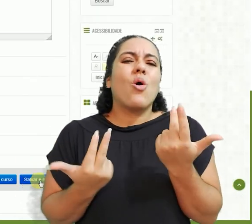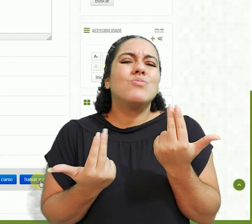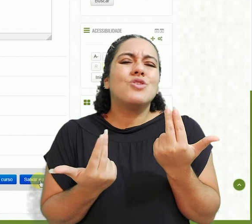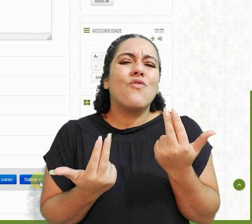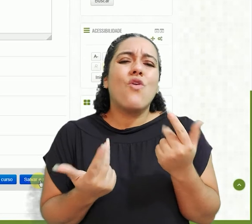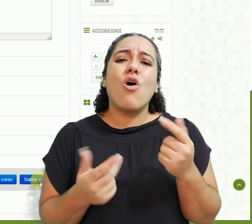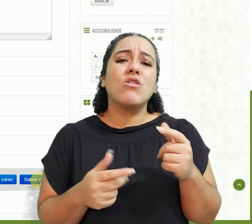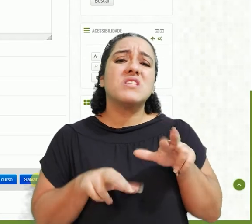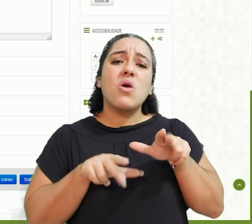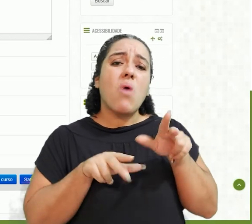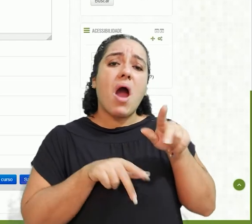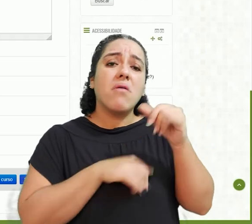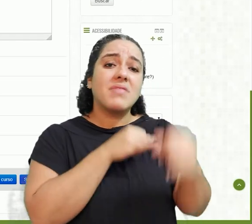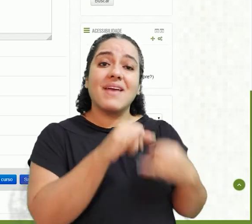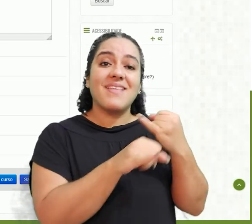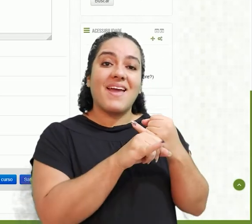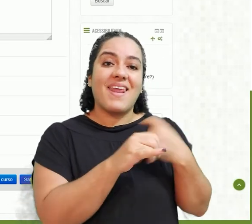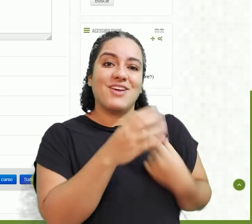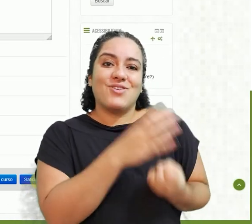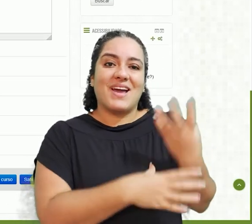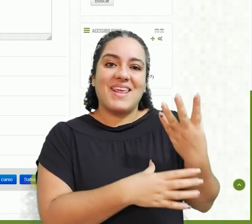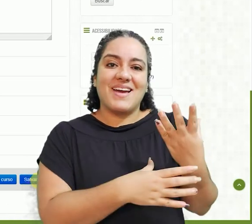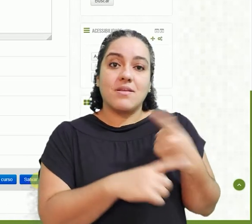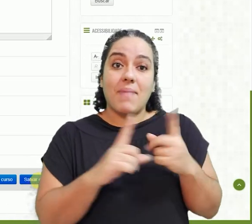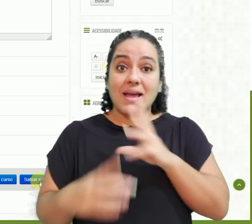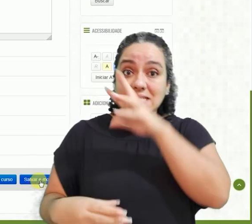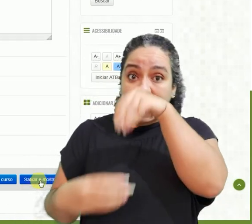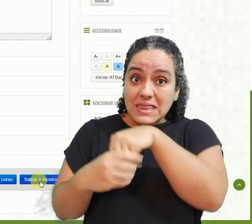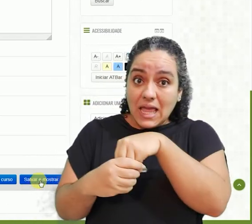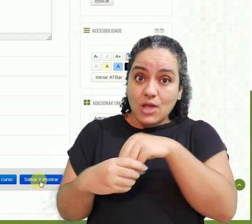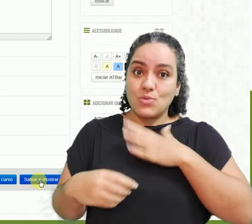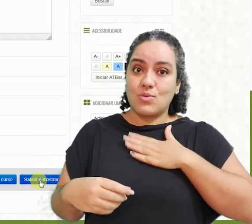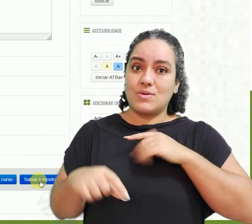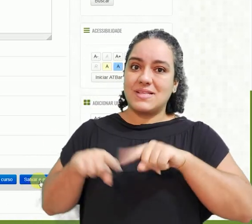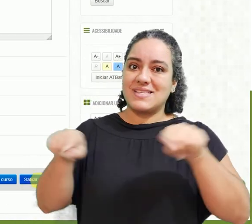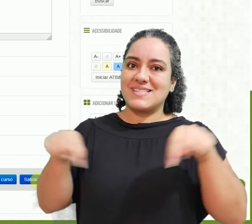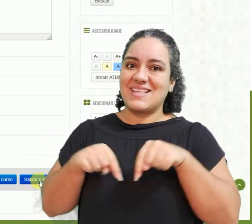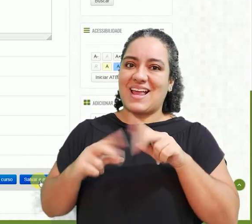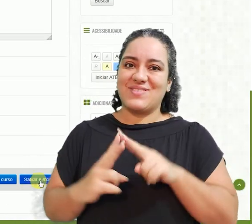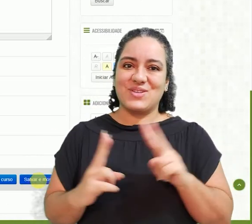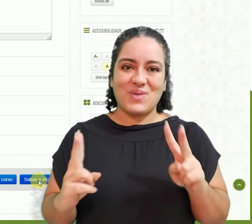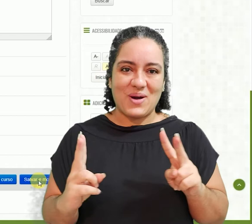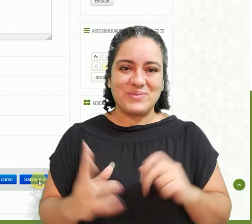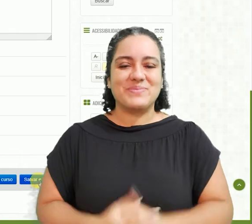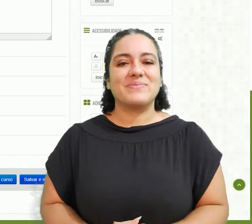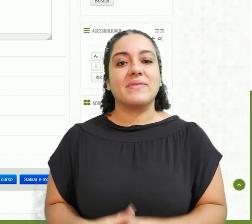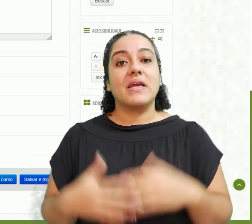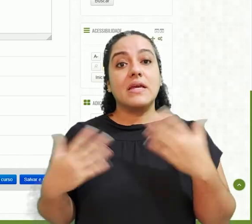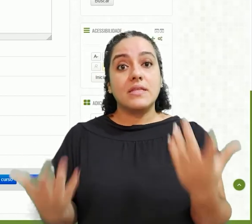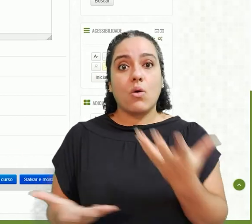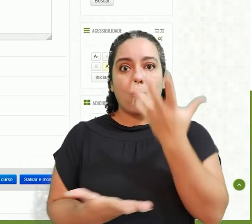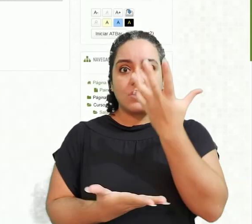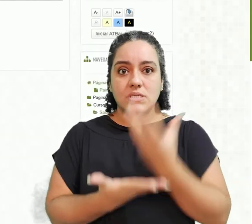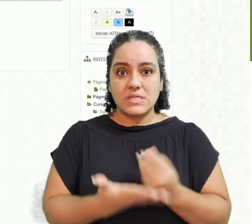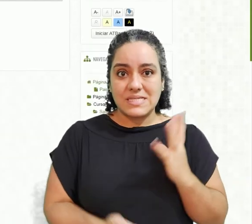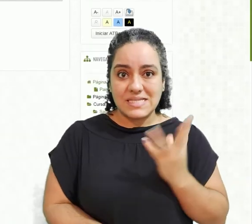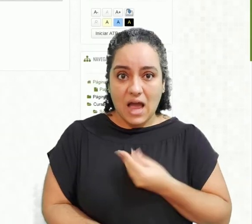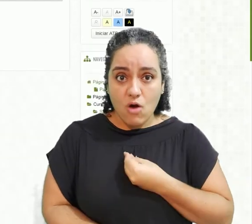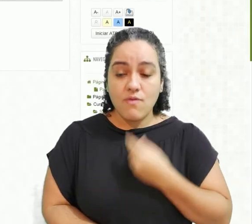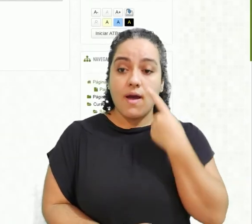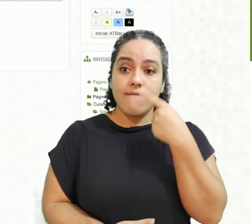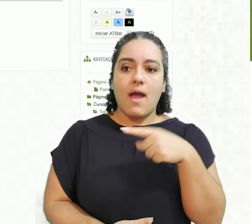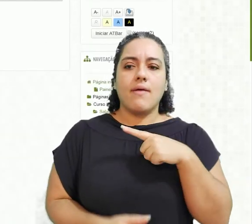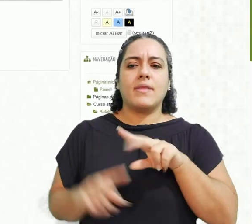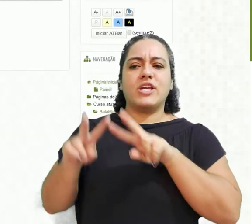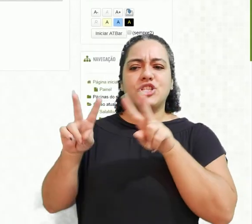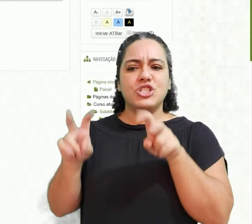é como se fosse uma página da internet que você tá criando só que dentro da sua sala virtual então quando a gente salva que a